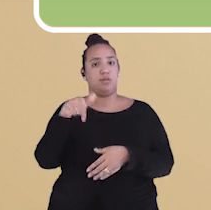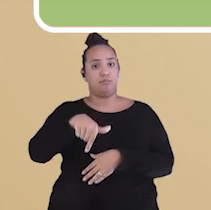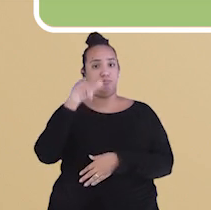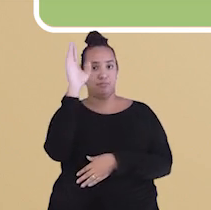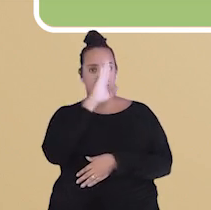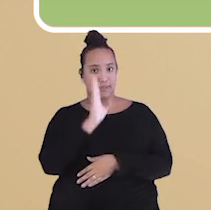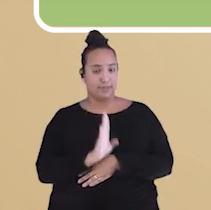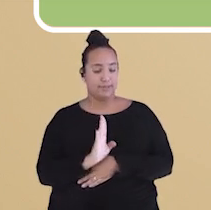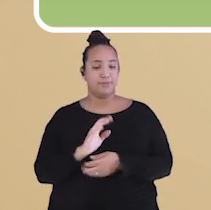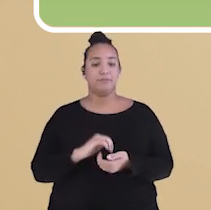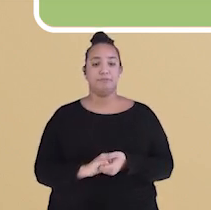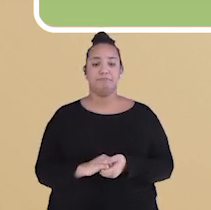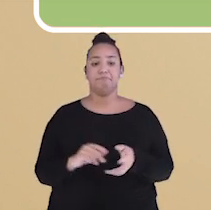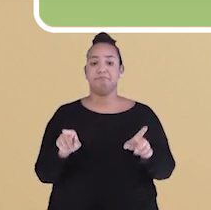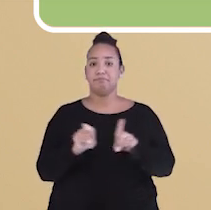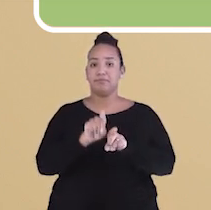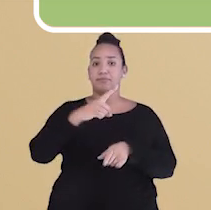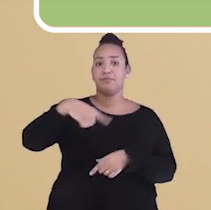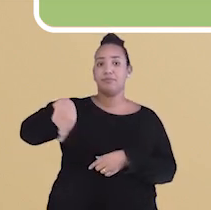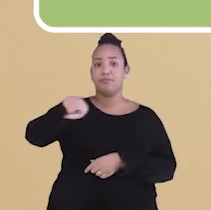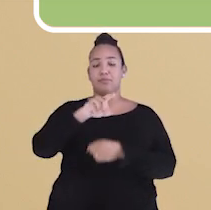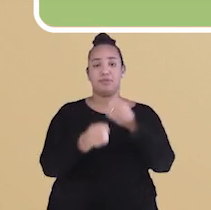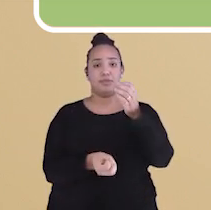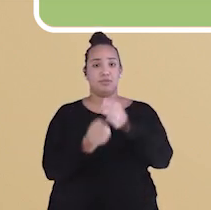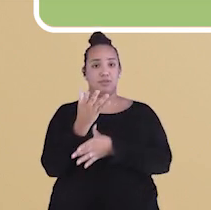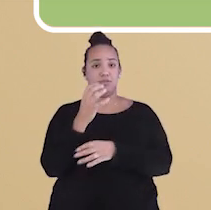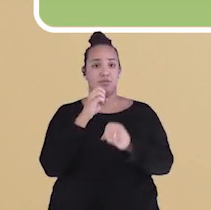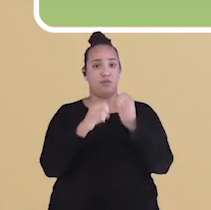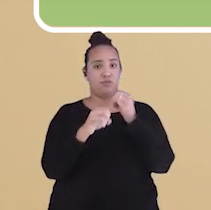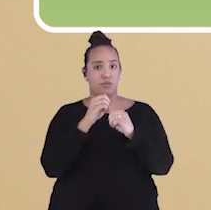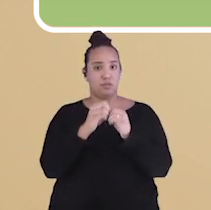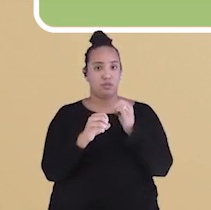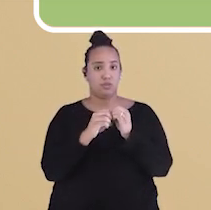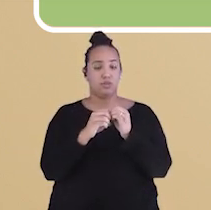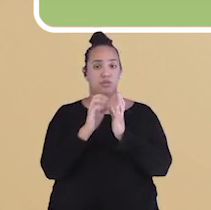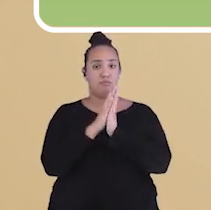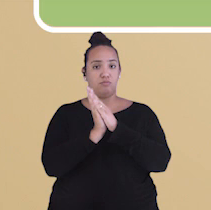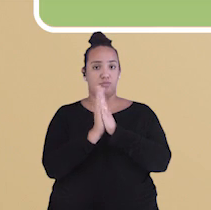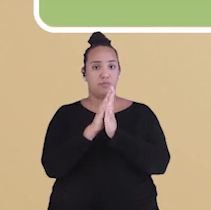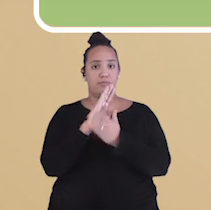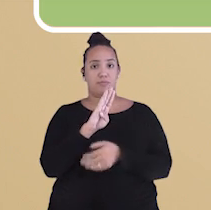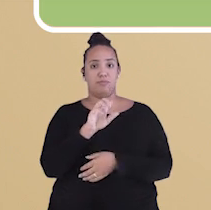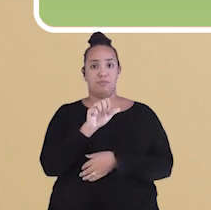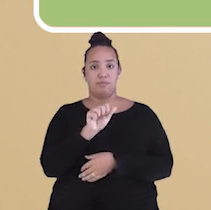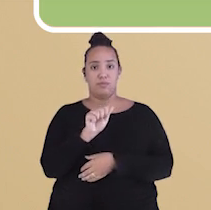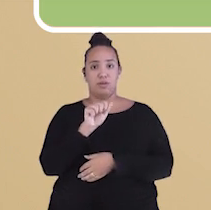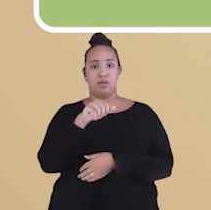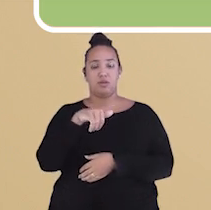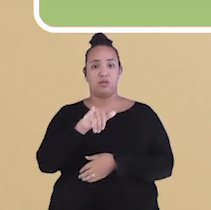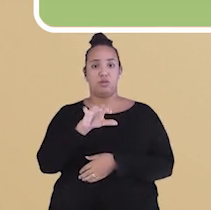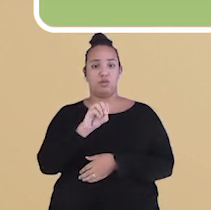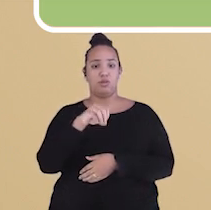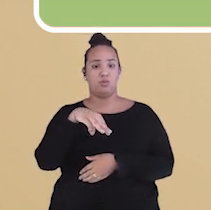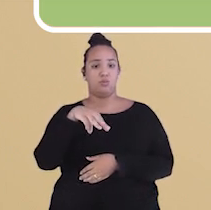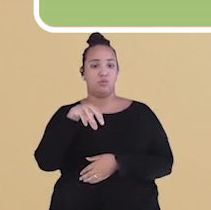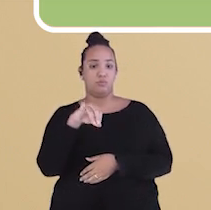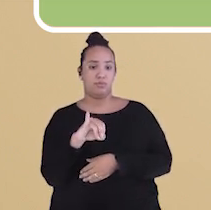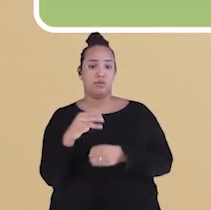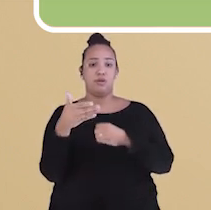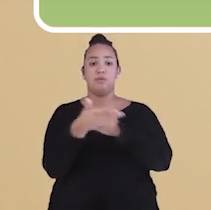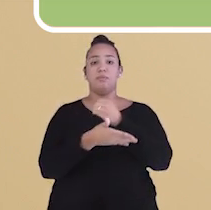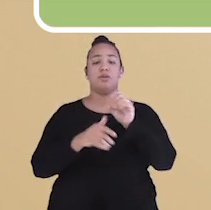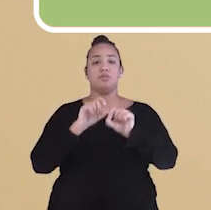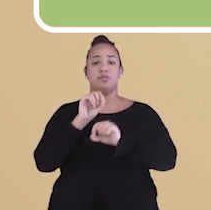território brasileiro. Fizemos também a oficina da boneca Baiomi, baseado em sua lenda que demonstra